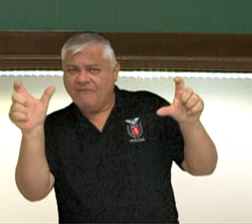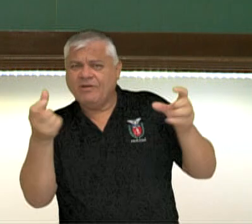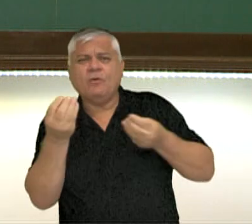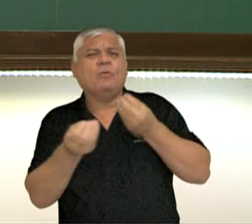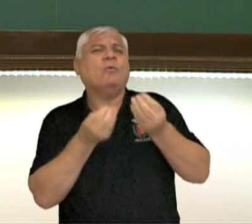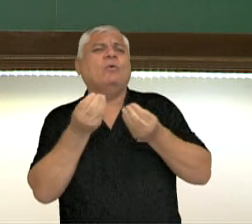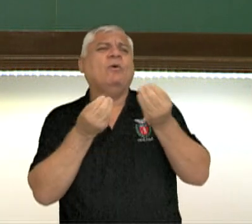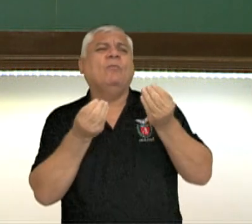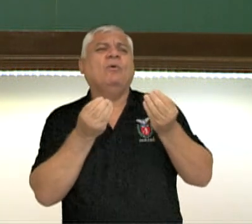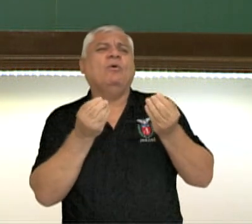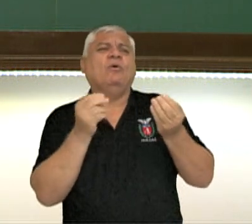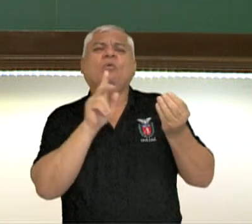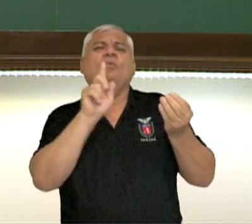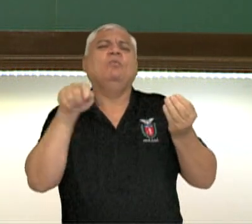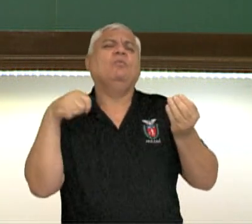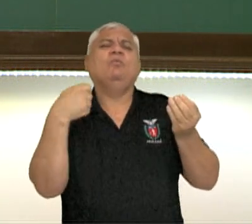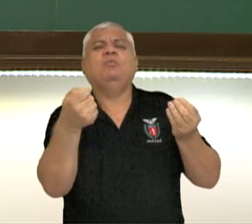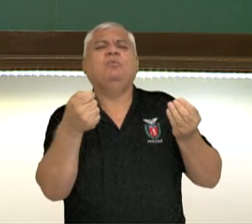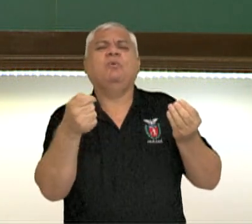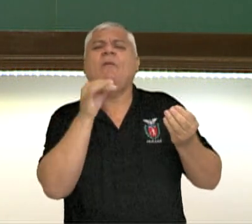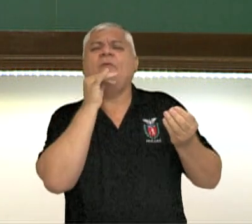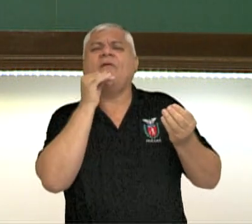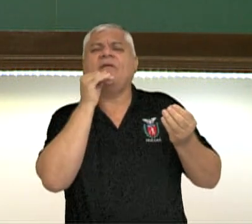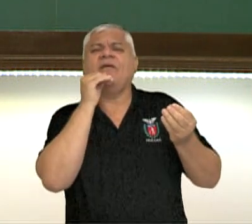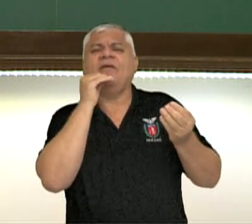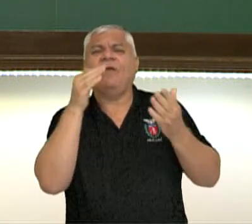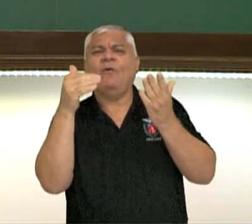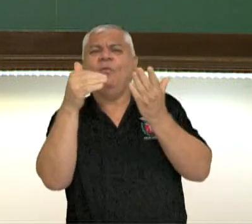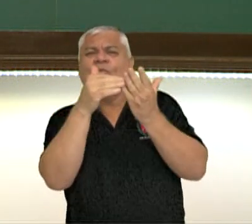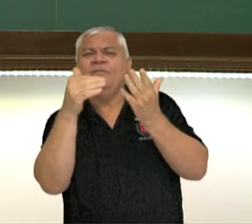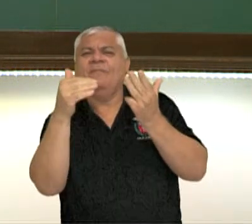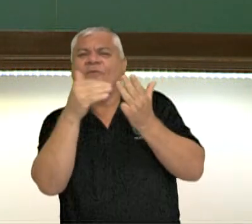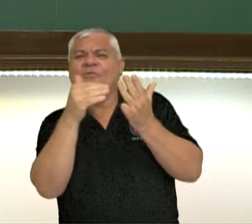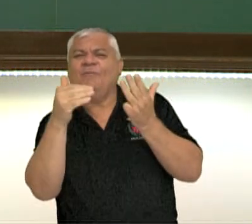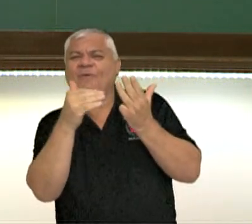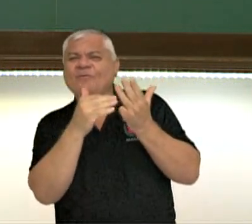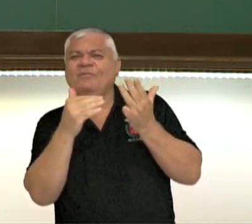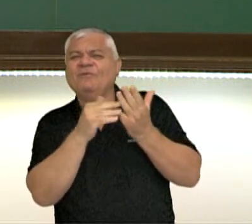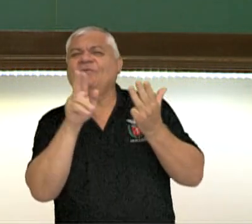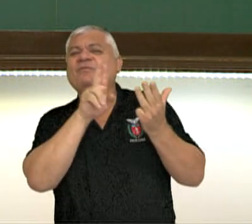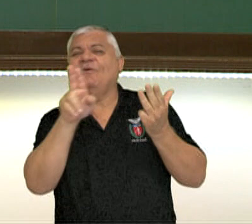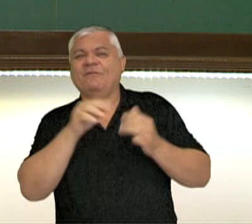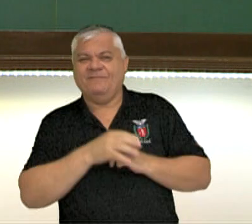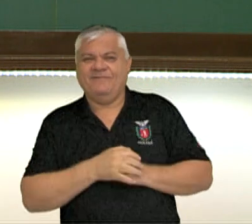nós chamamos? Por que se repete dessa forma? Né? Vamos descobrir?